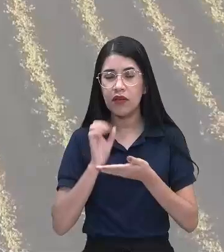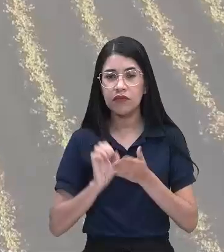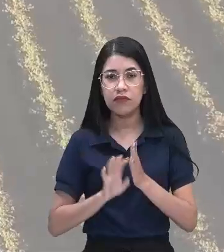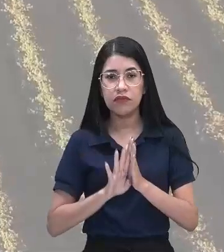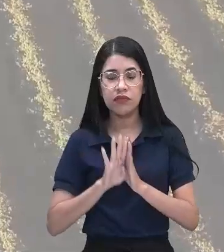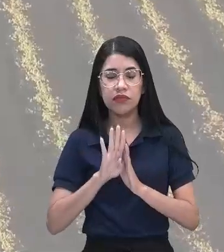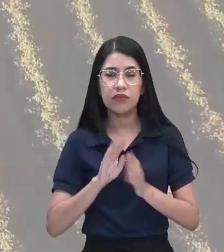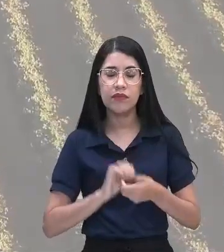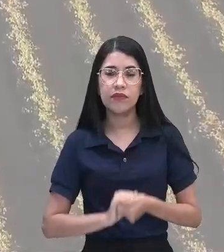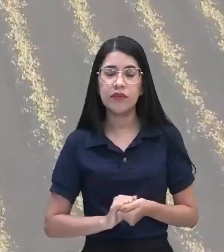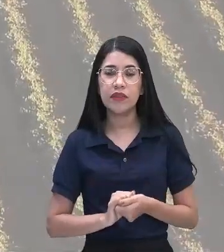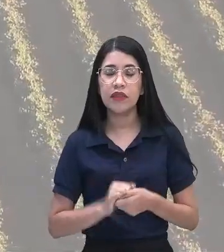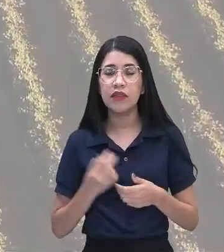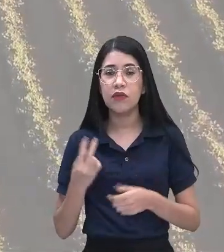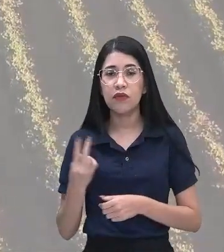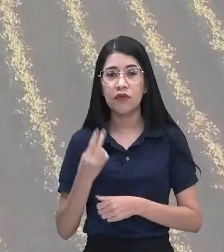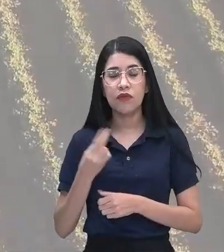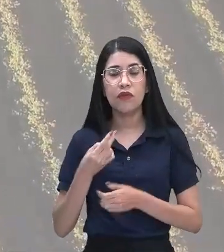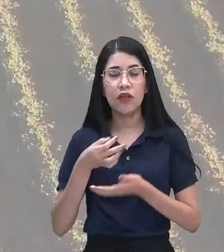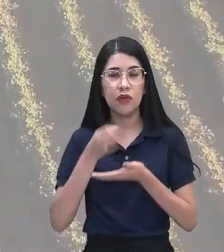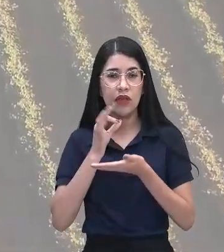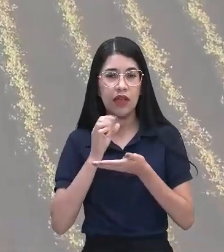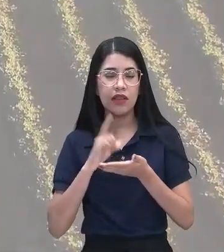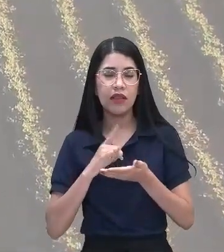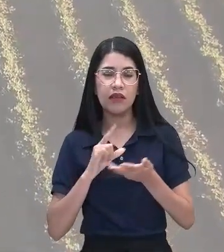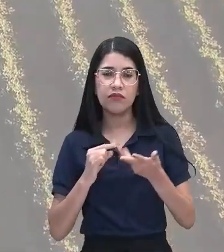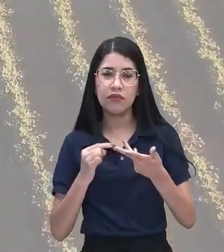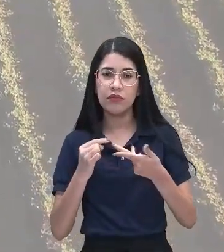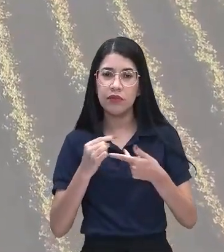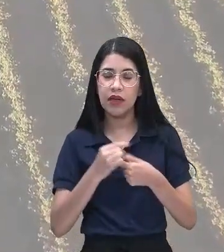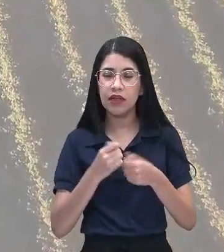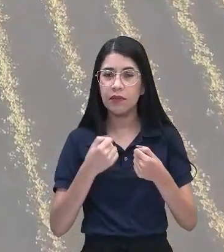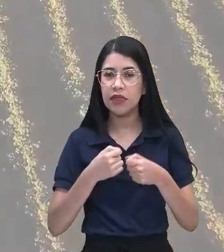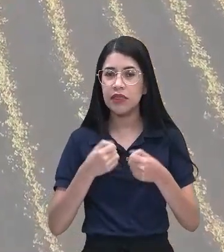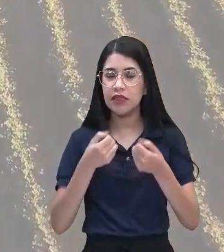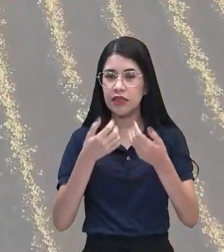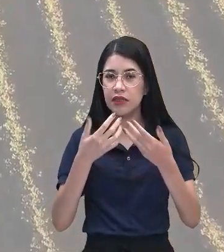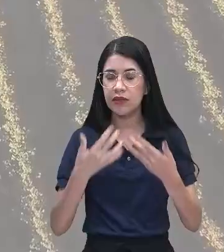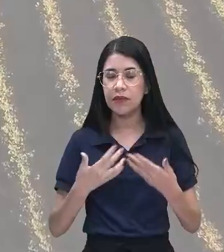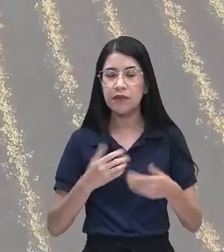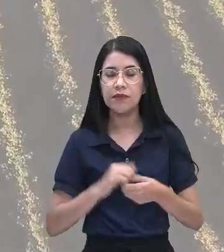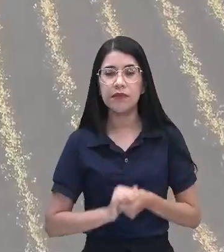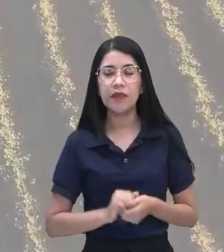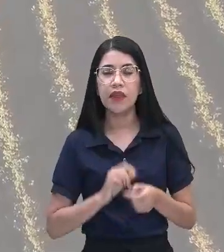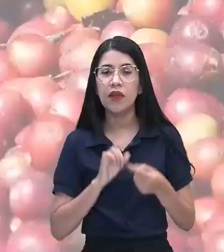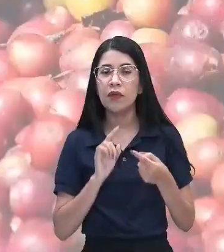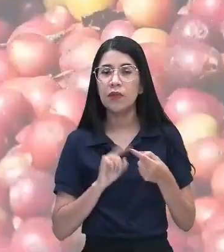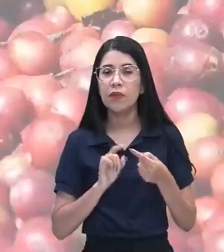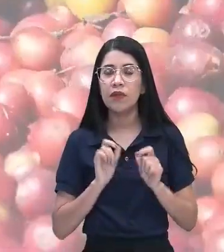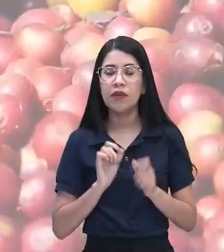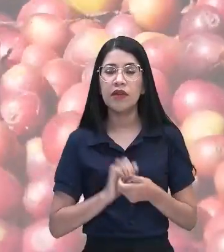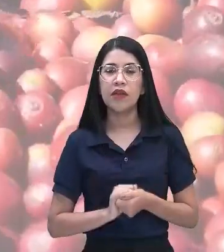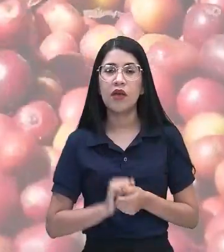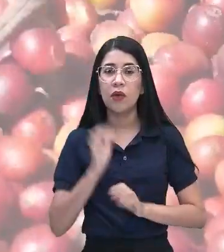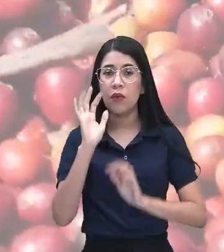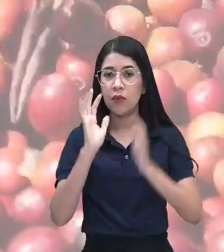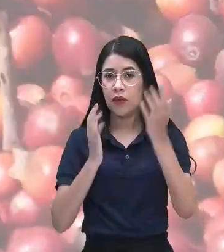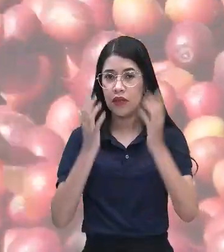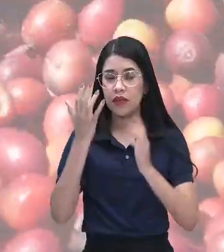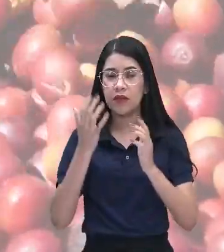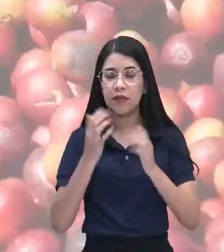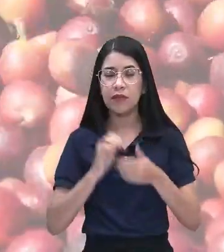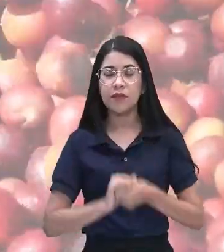nós falamos do preço do café, existem vários pontos que nós precisamos destacar. O primeiro ponto é as condições climáticas